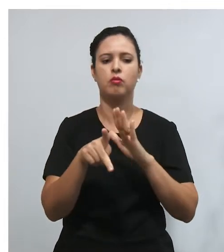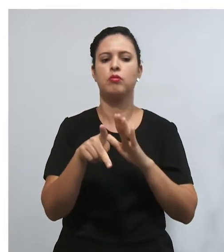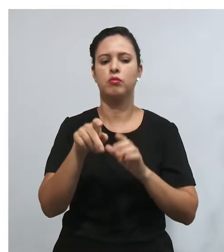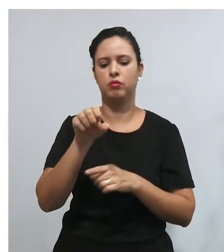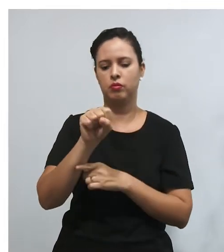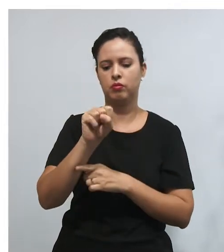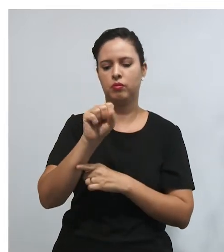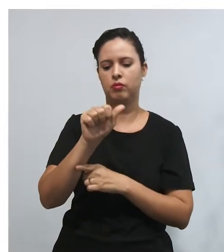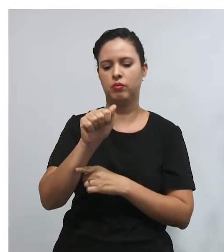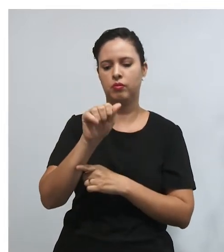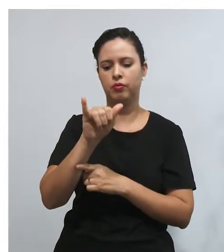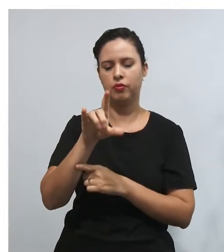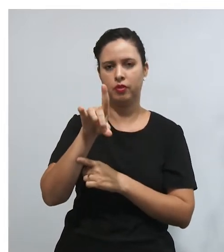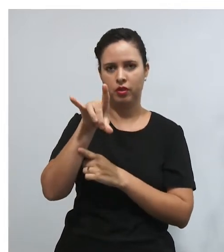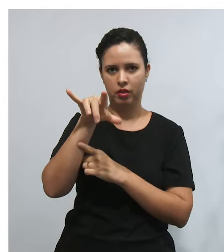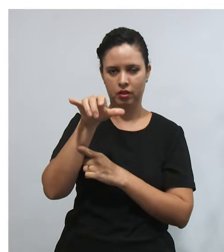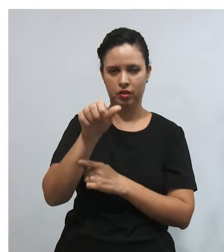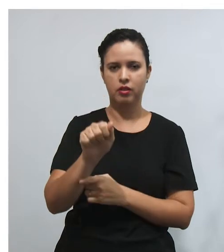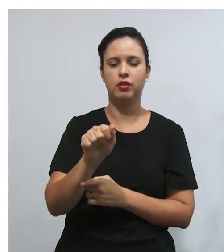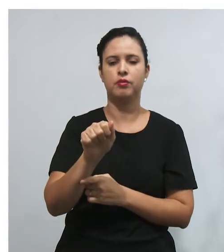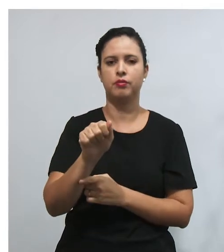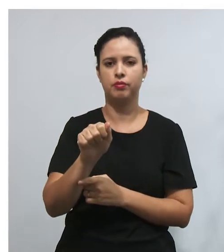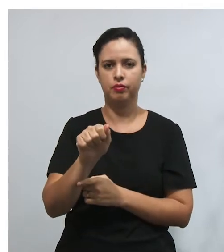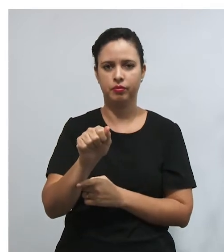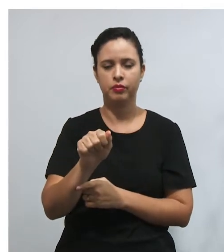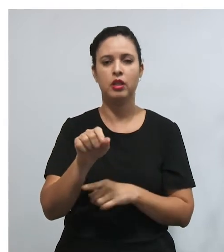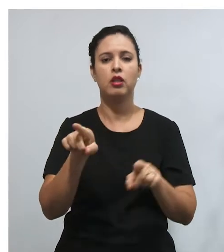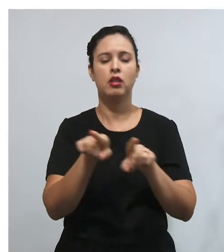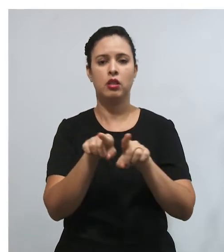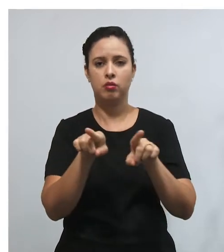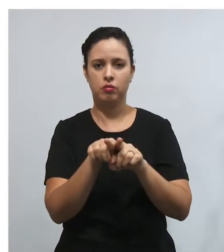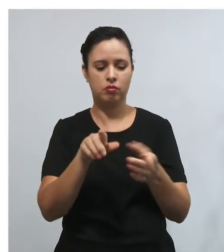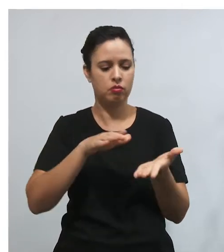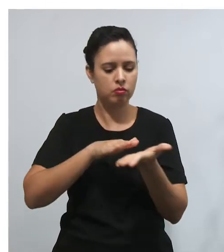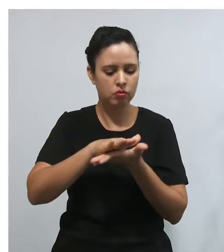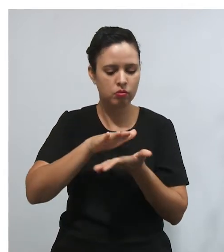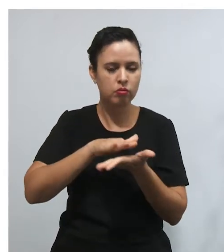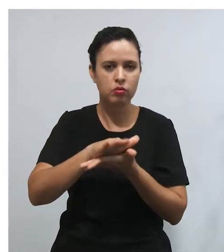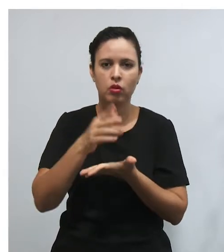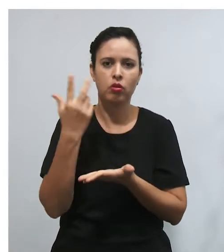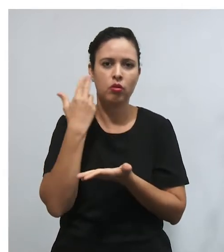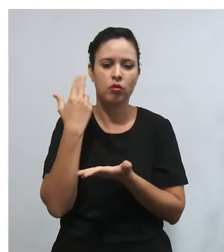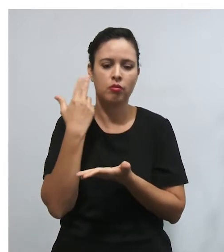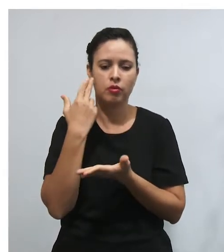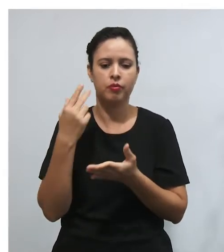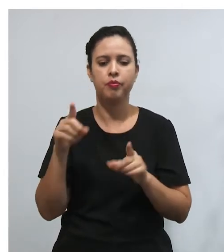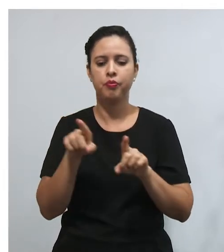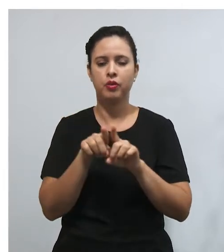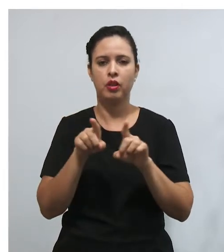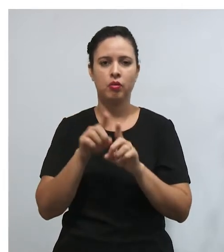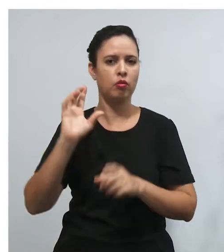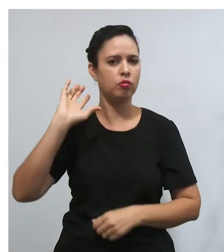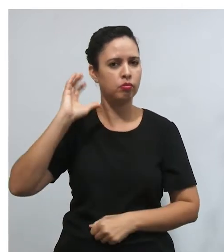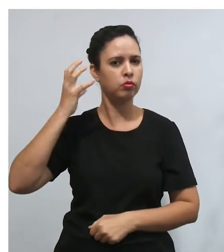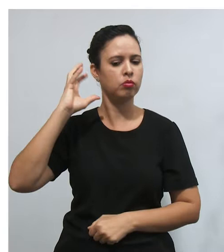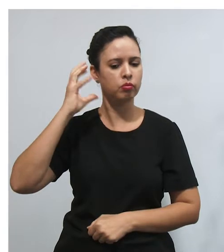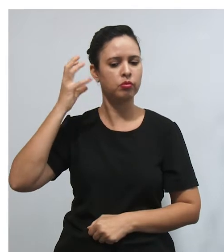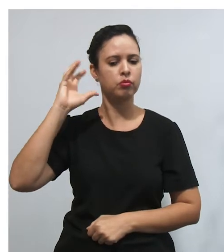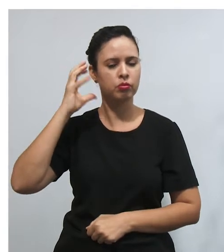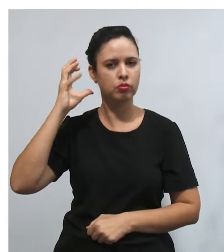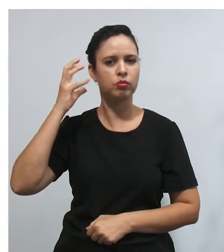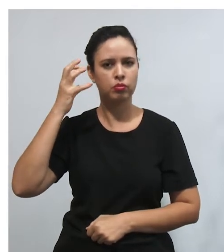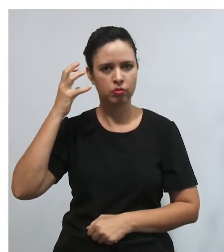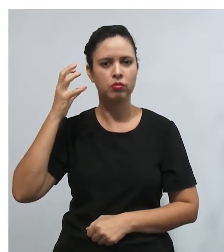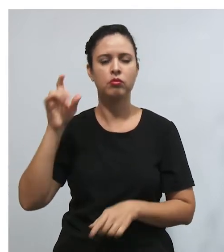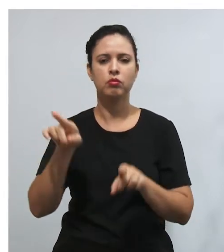áudio sai do computador para o usuário escutar, né? E quando é impressora também, caixa de som, né? Uma caixinha de som também é só dispositivo